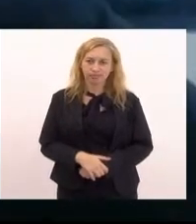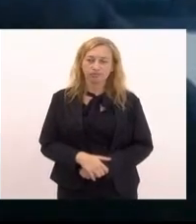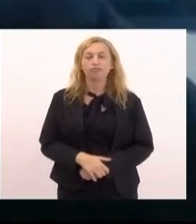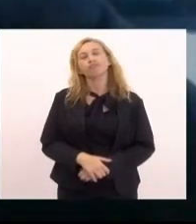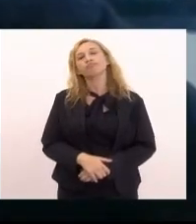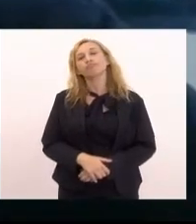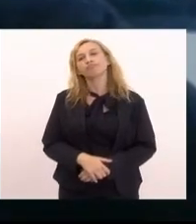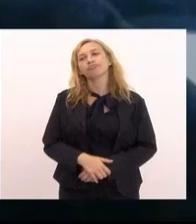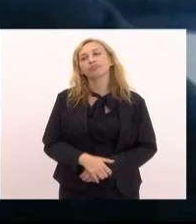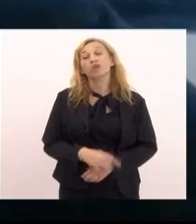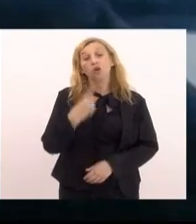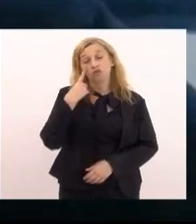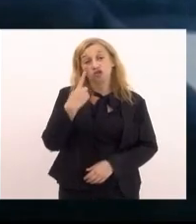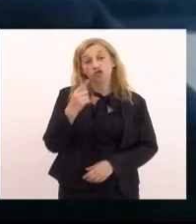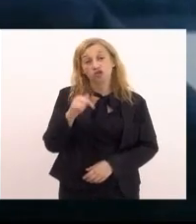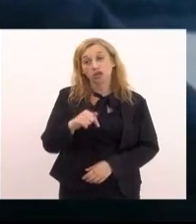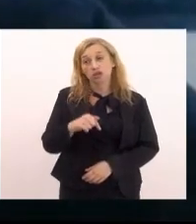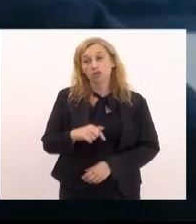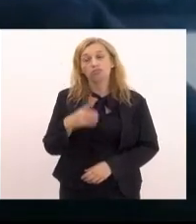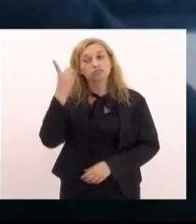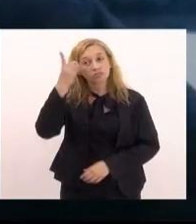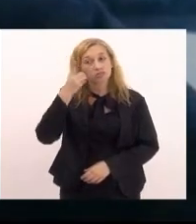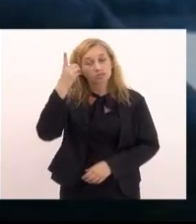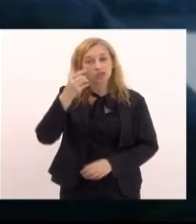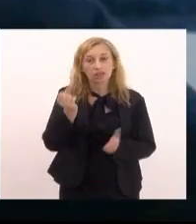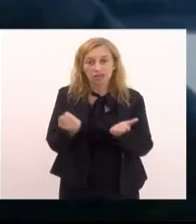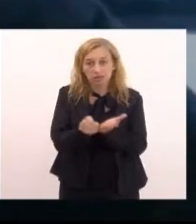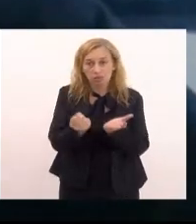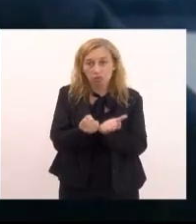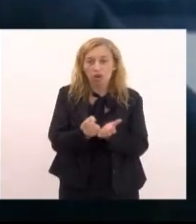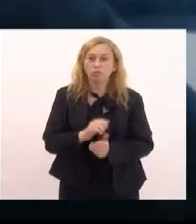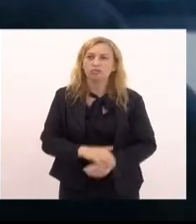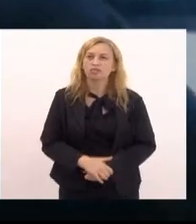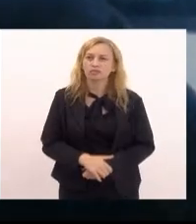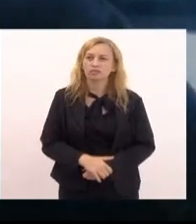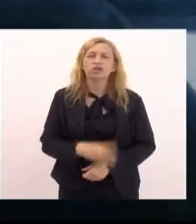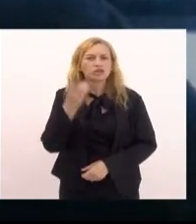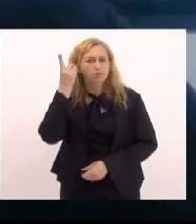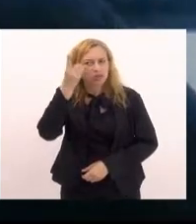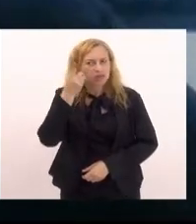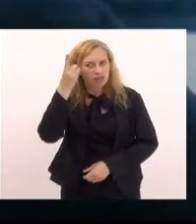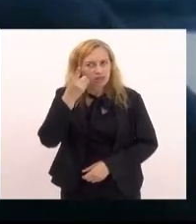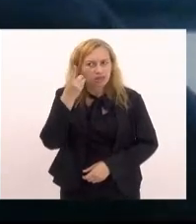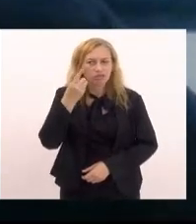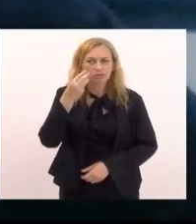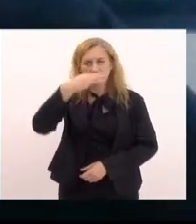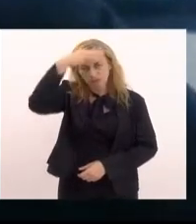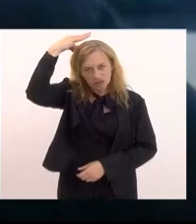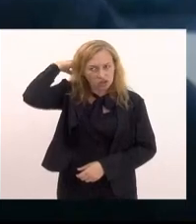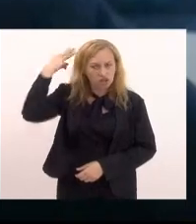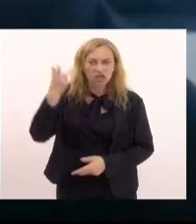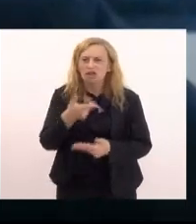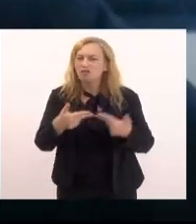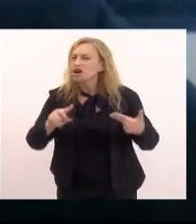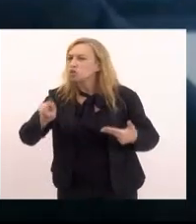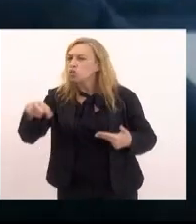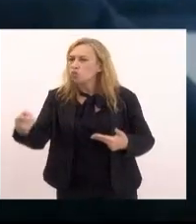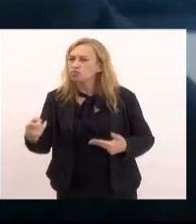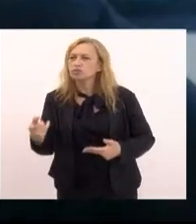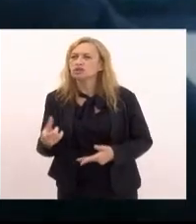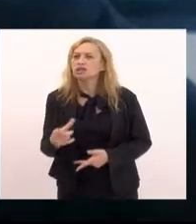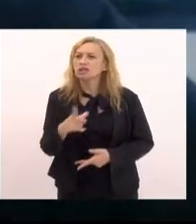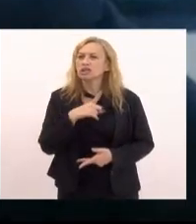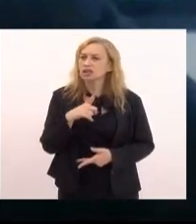até vejo aqui o deputado Samuel Malafaia, o deputado Márcio Pacheco, tantos outros que têm